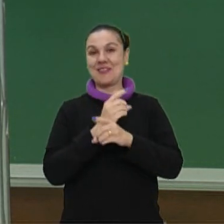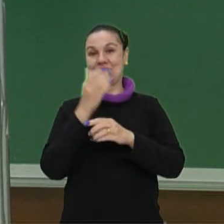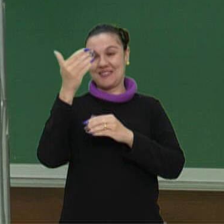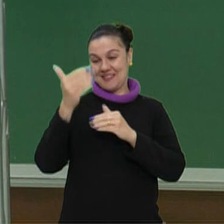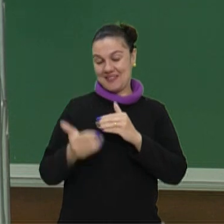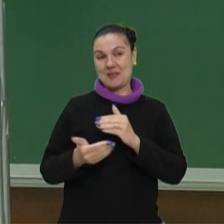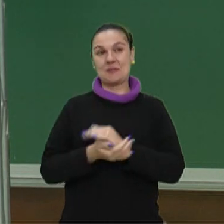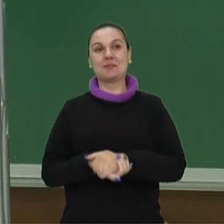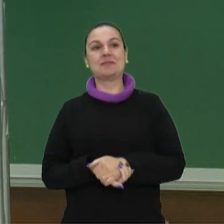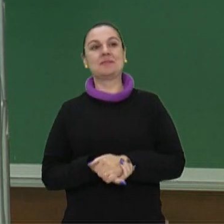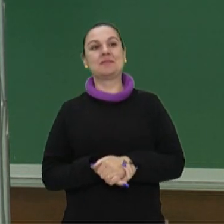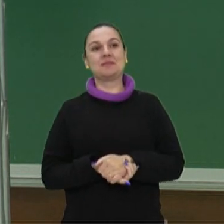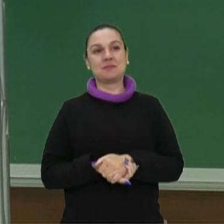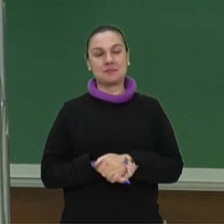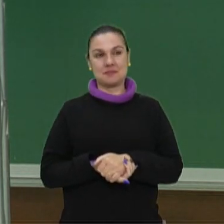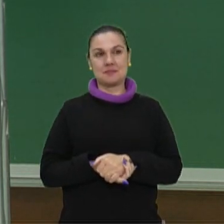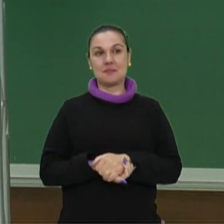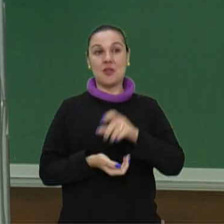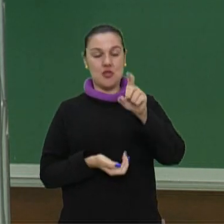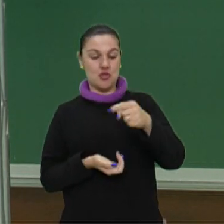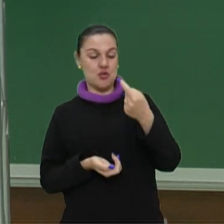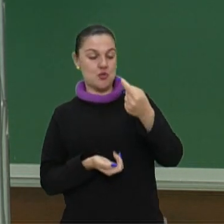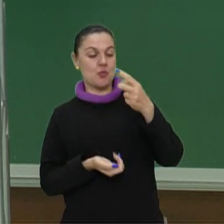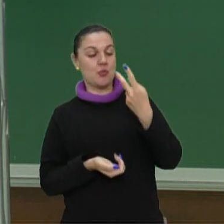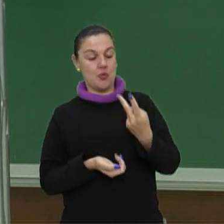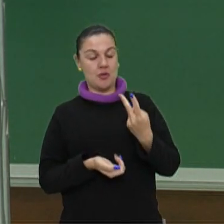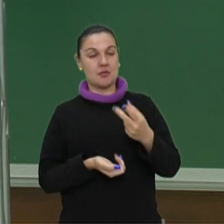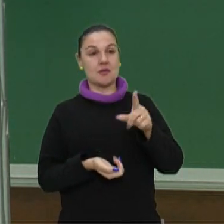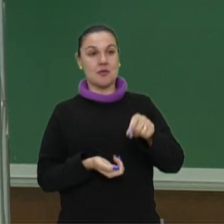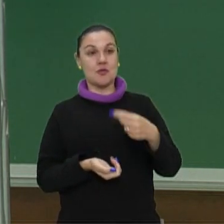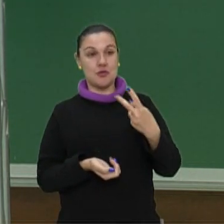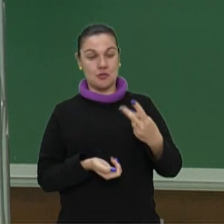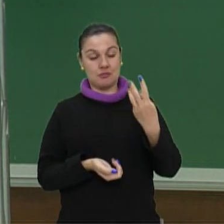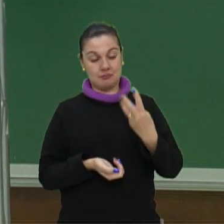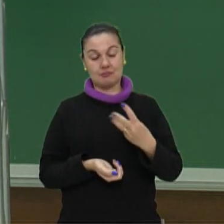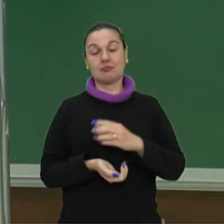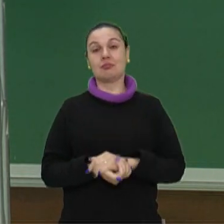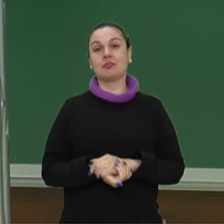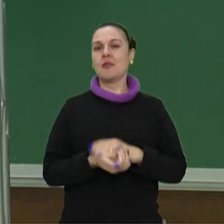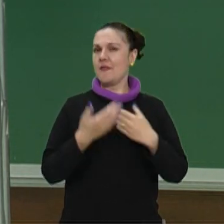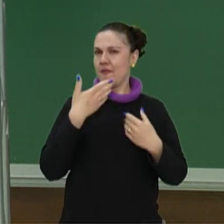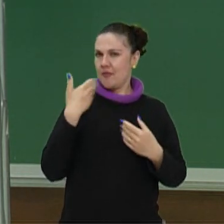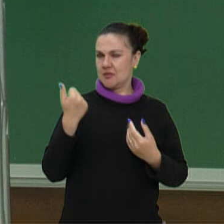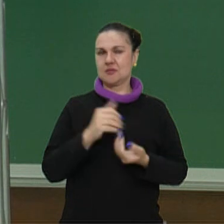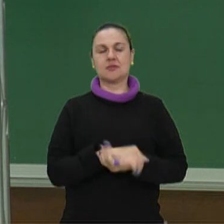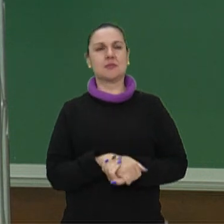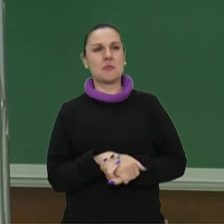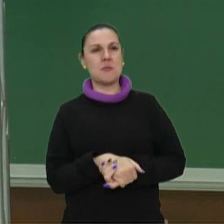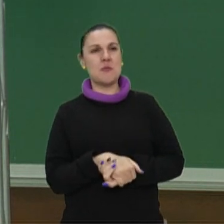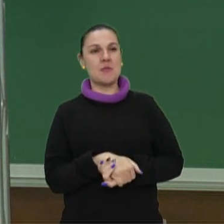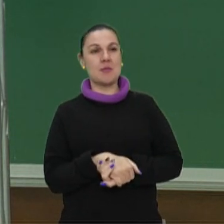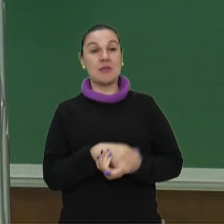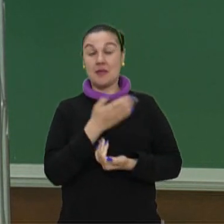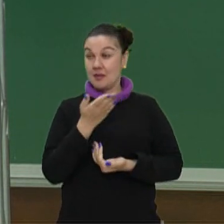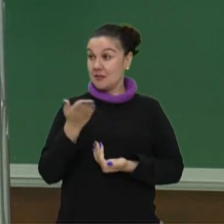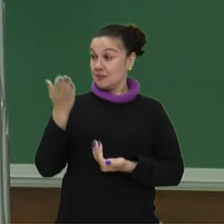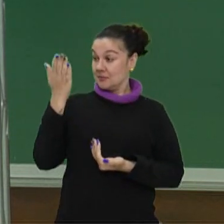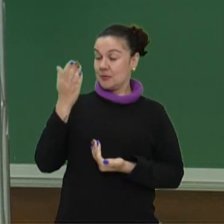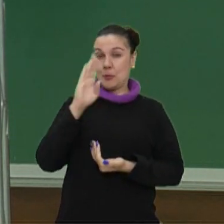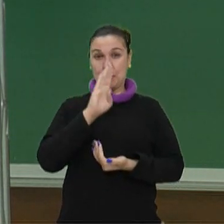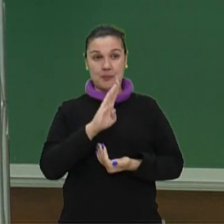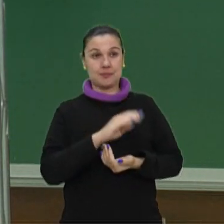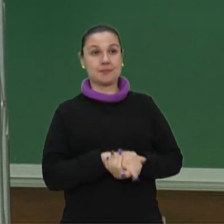solução. Então, né, o x1 vale 2 e o x2 vale 3. Ok? Fácil, né? Item